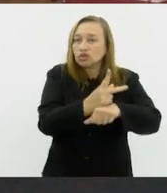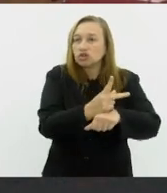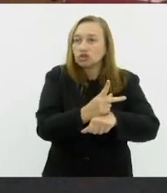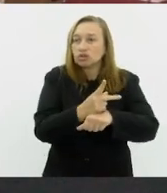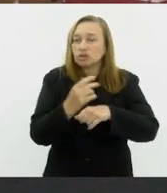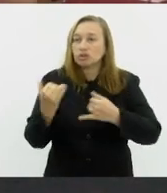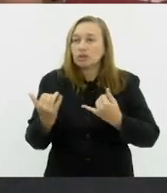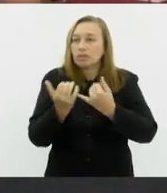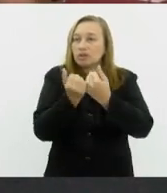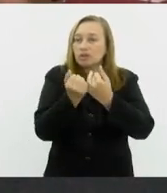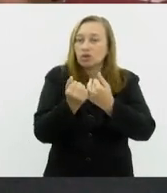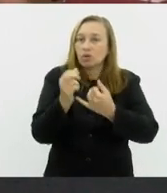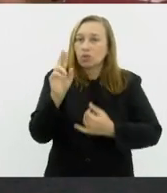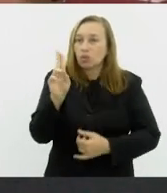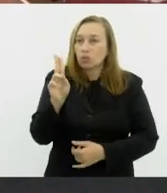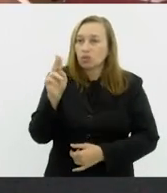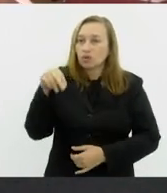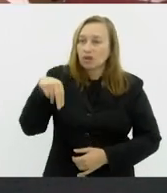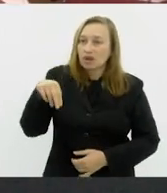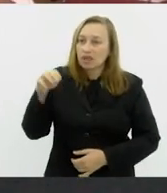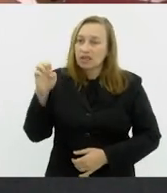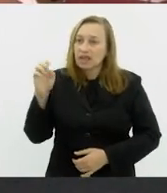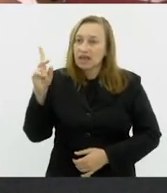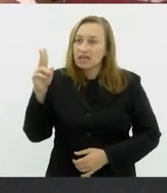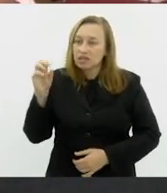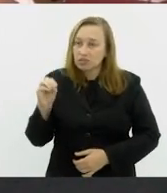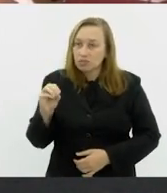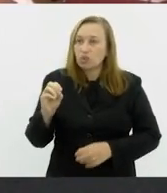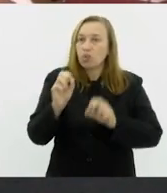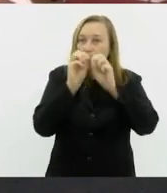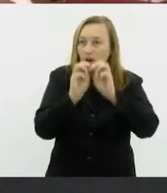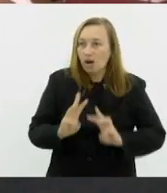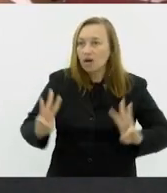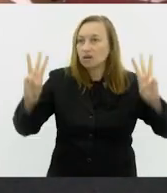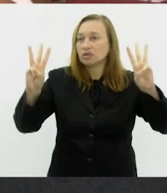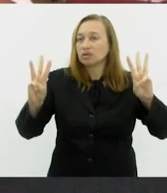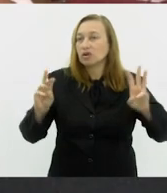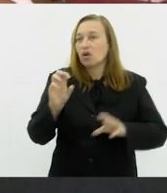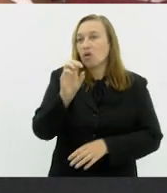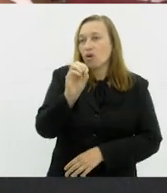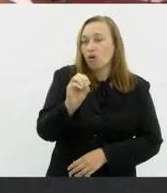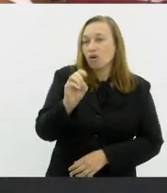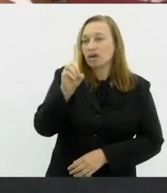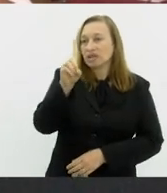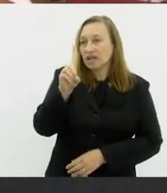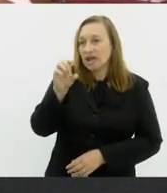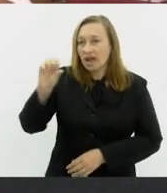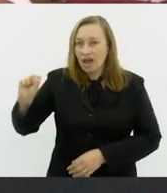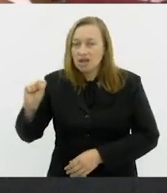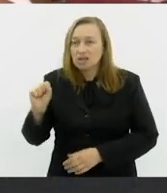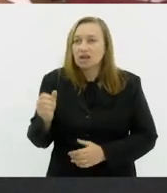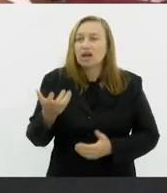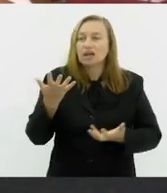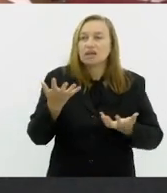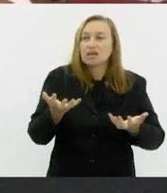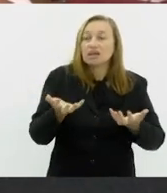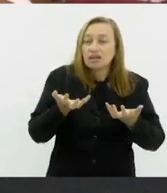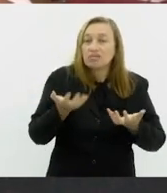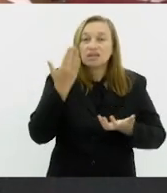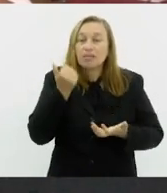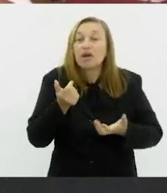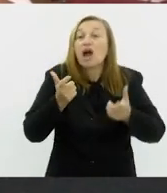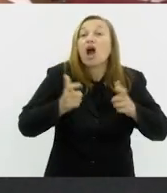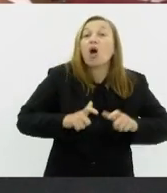da Unesco, a ONU promove as ODSs, e eu queria saber aonde isso está,